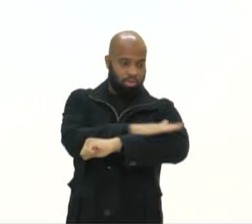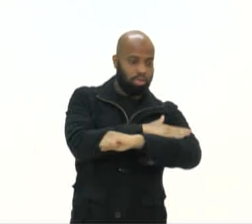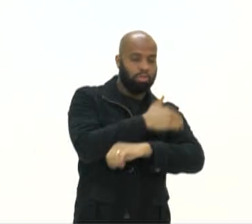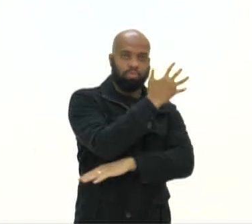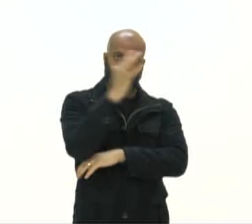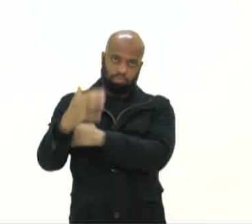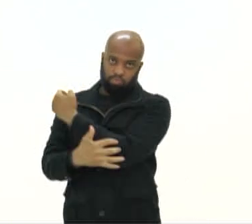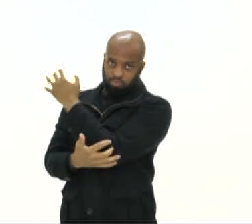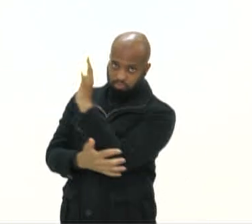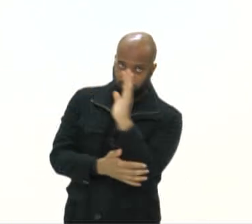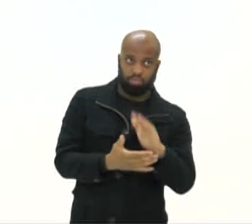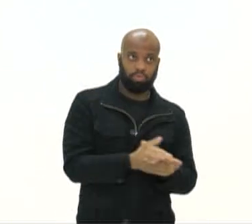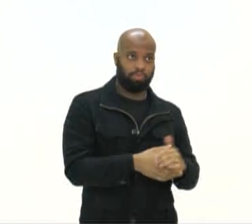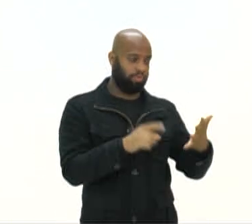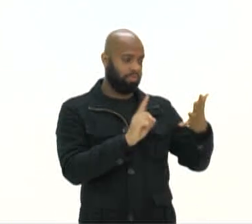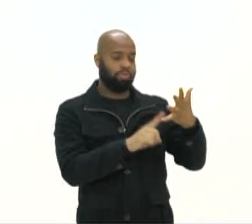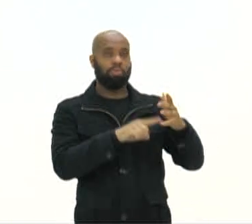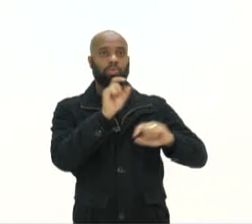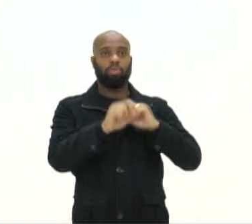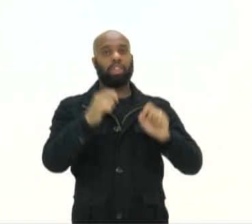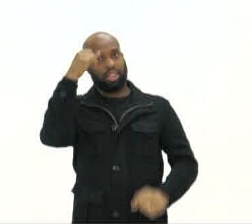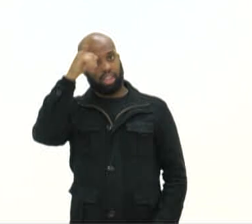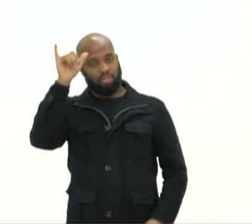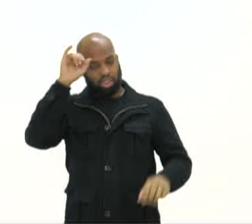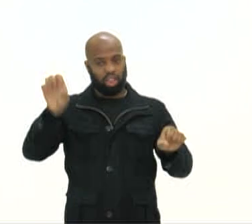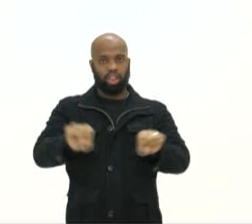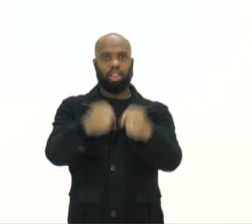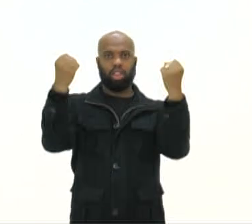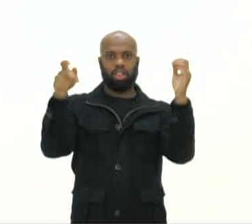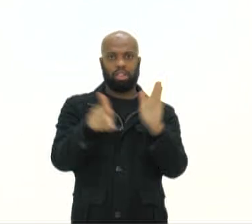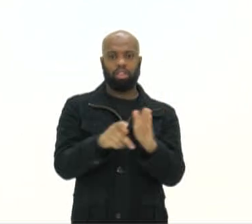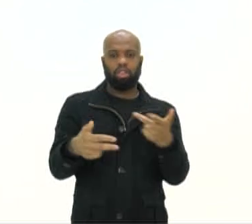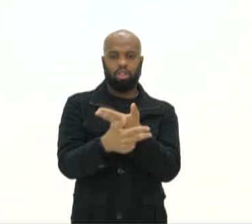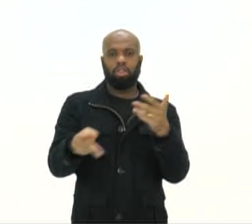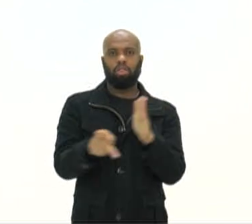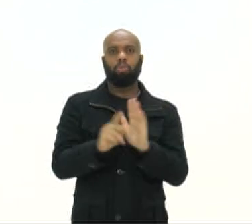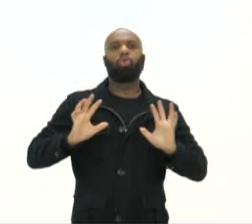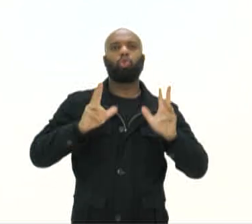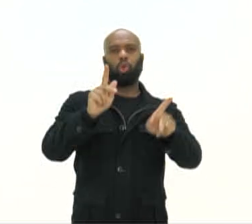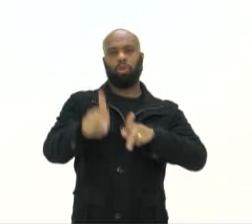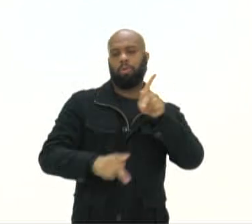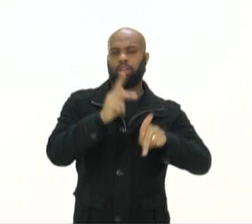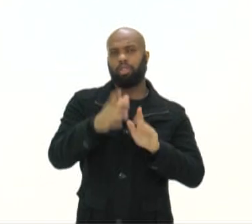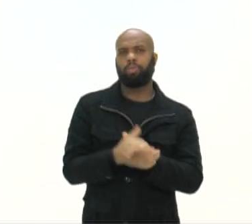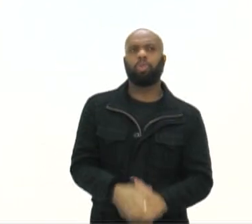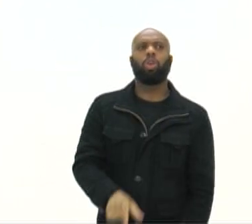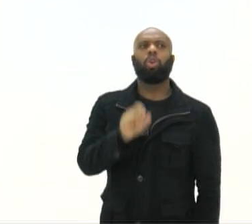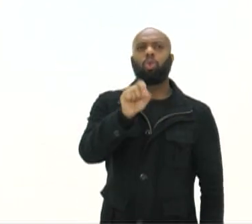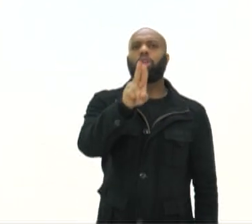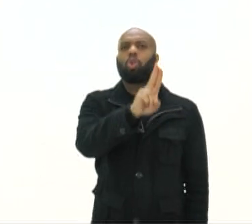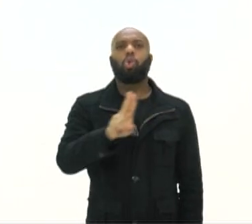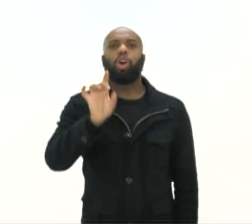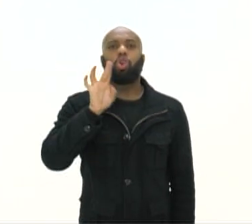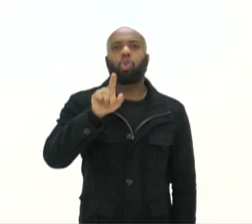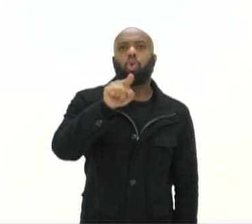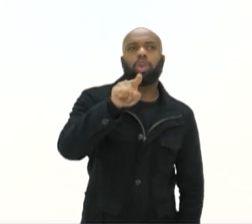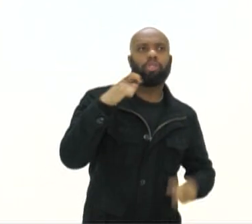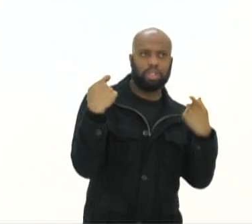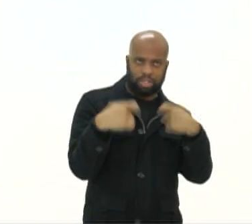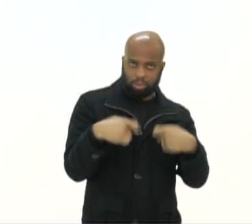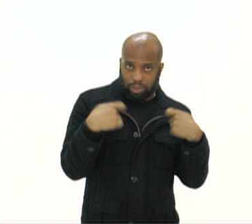ou a uma campanha contra a destruição de patrimônio público. No que diz respeito a você utilizar somente o que